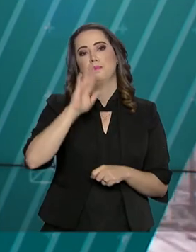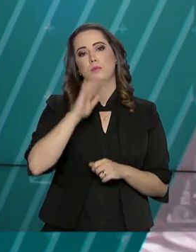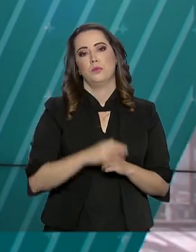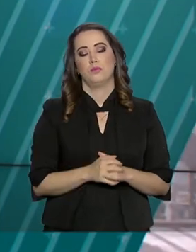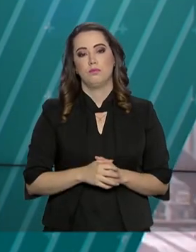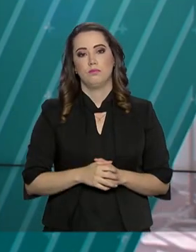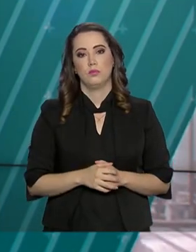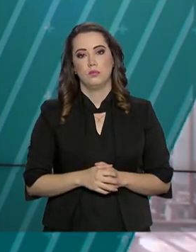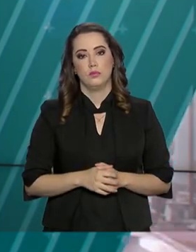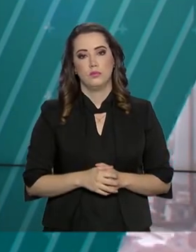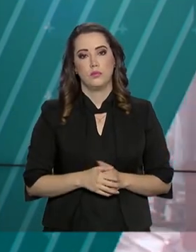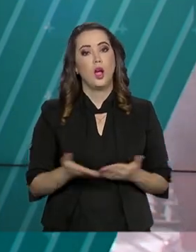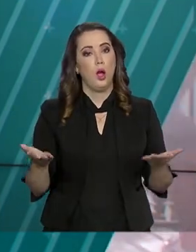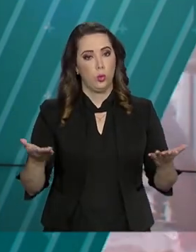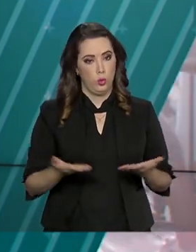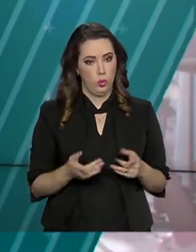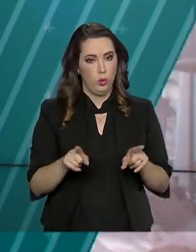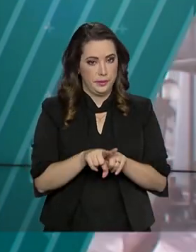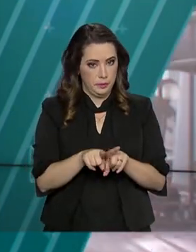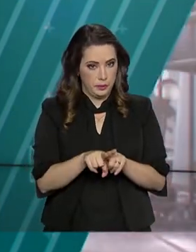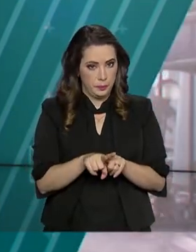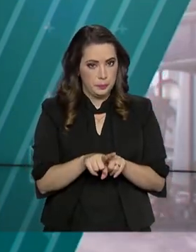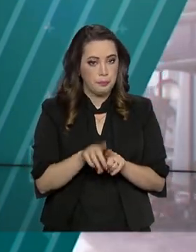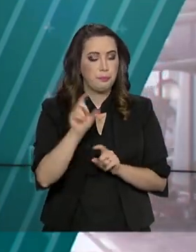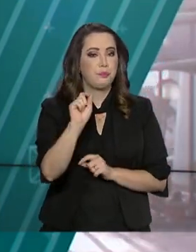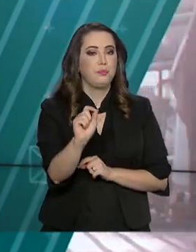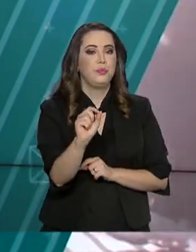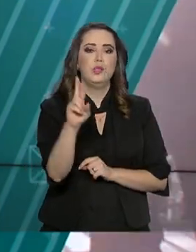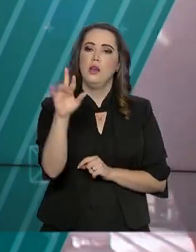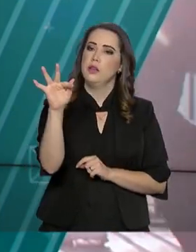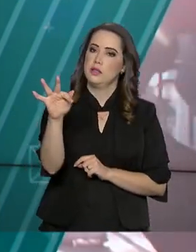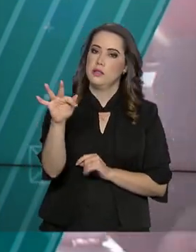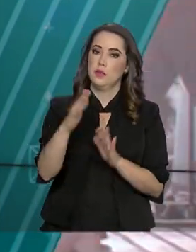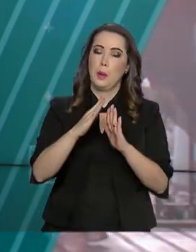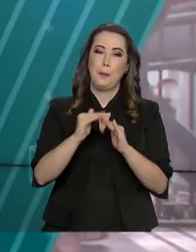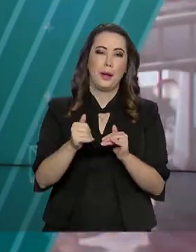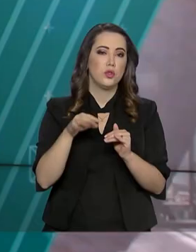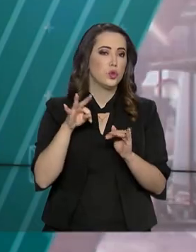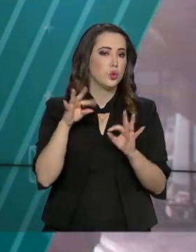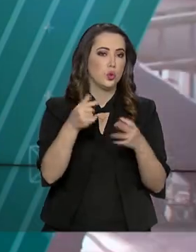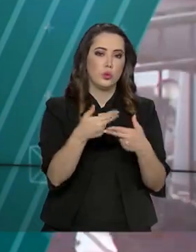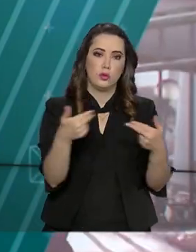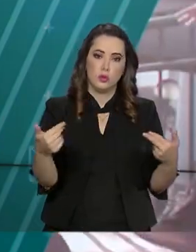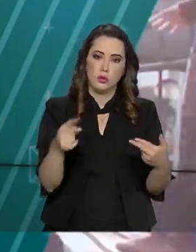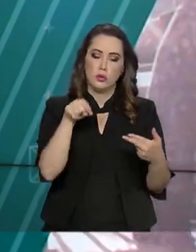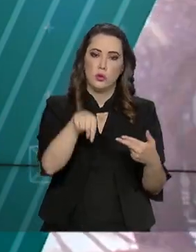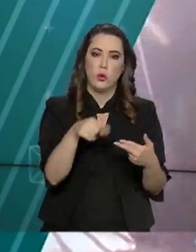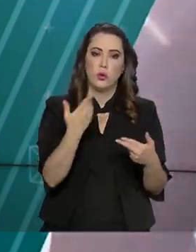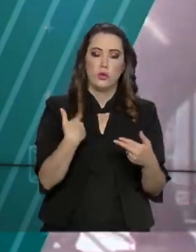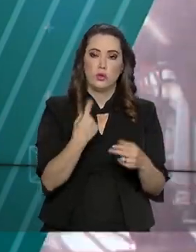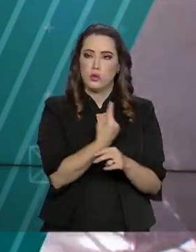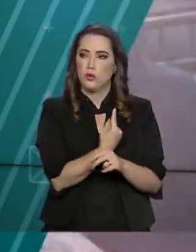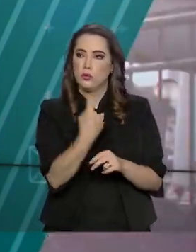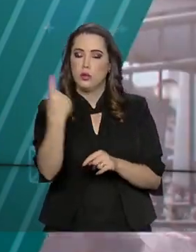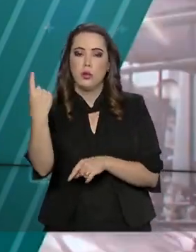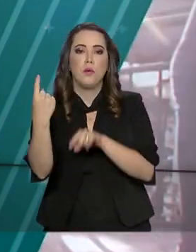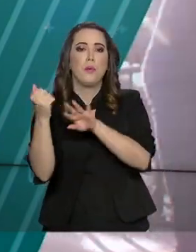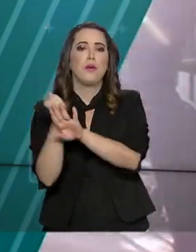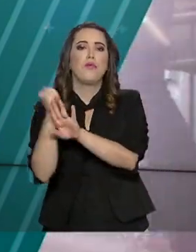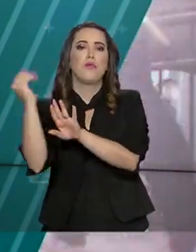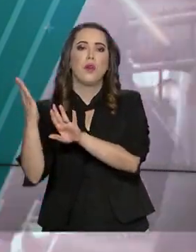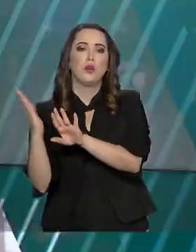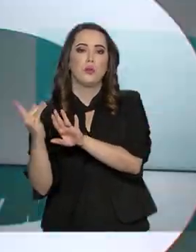A partir de agora, a Receita Federal passa a exigir que todas as encomendas e remessas internacionais